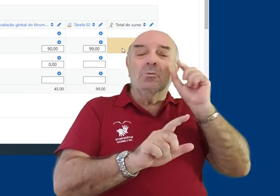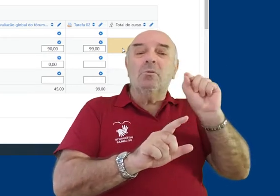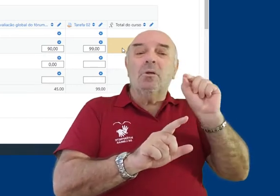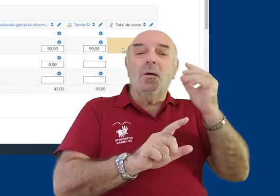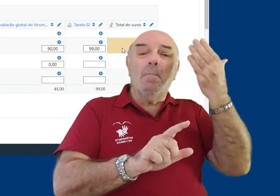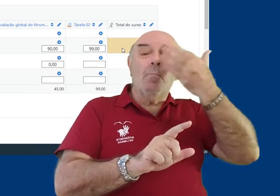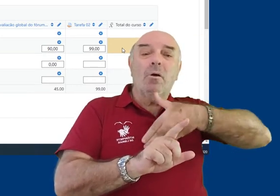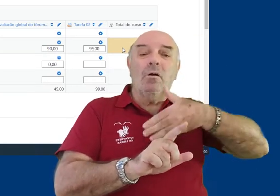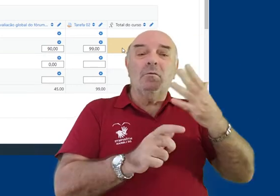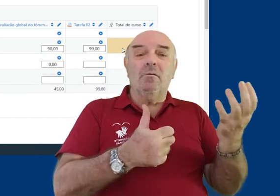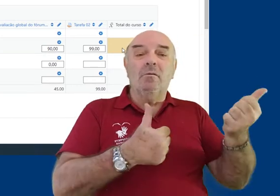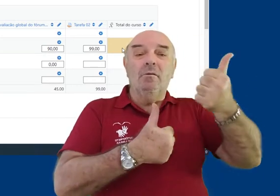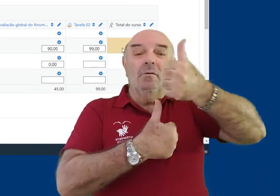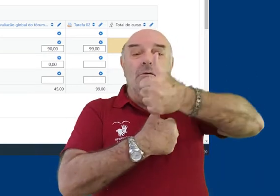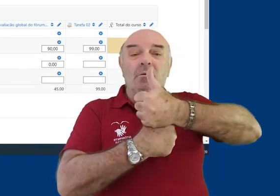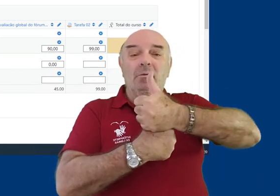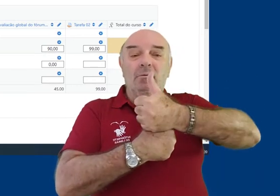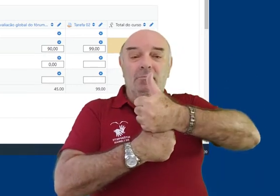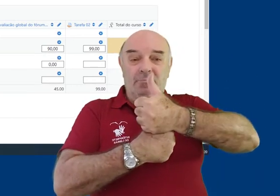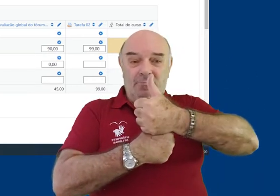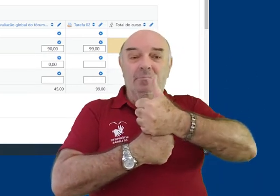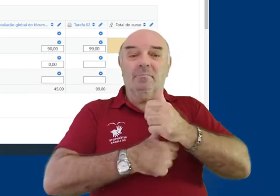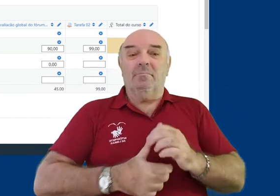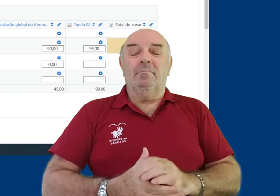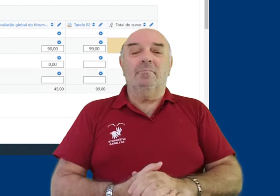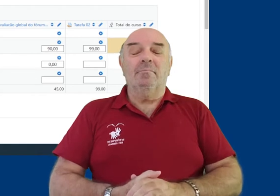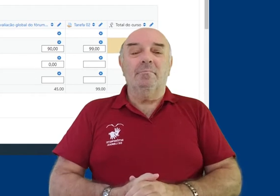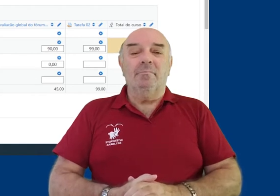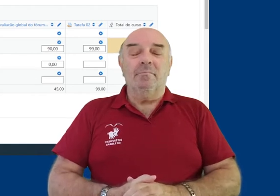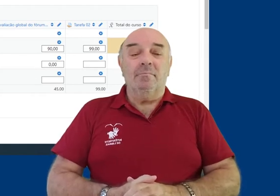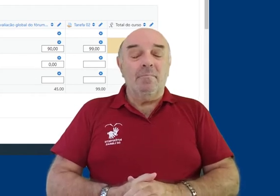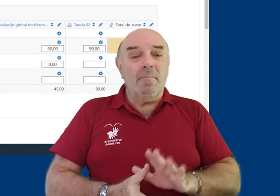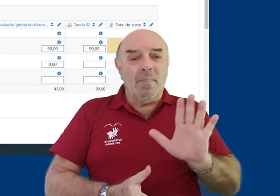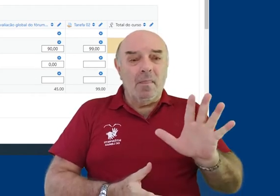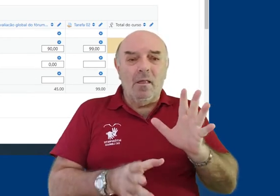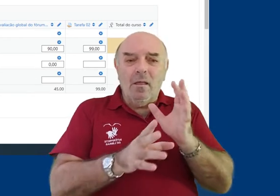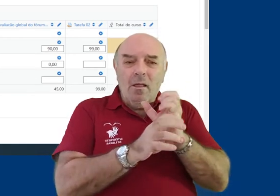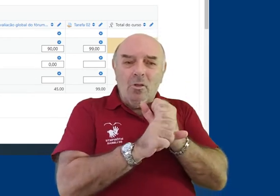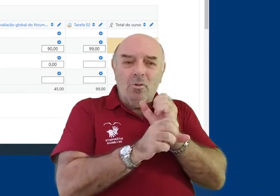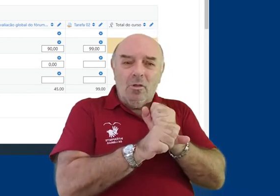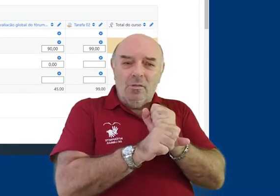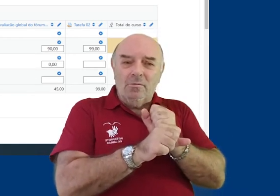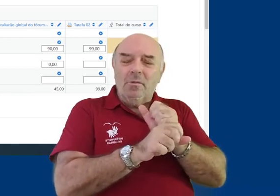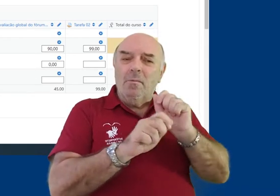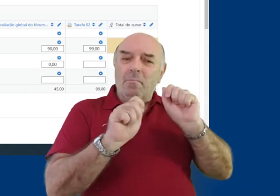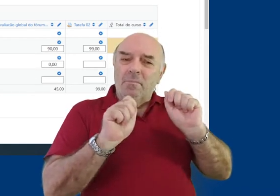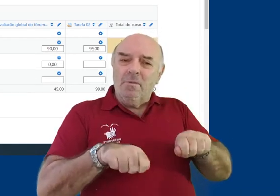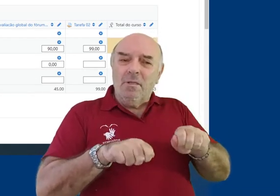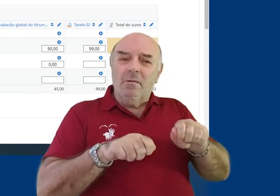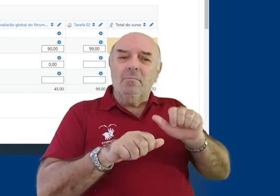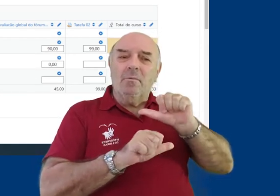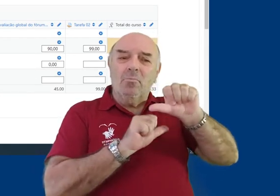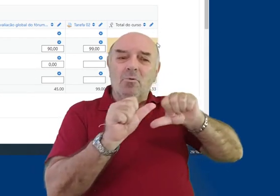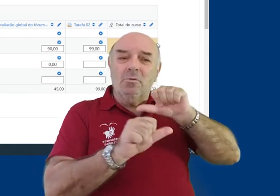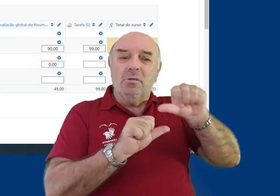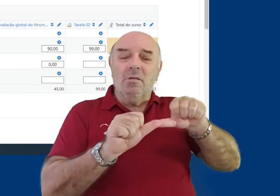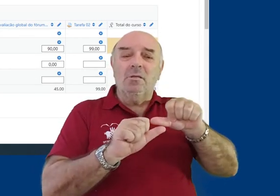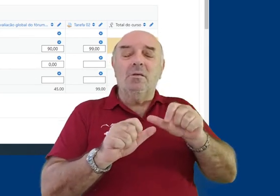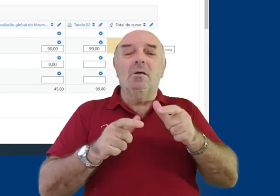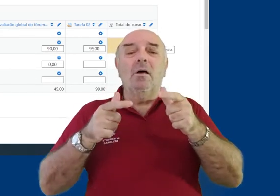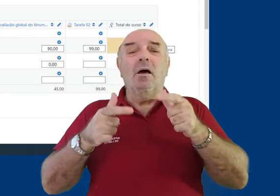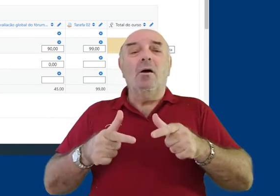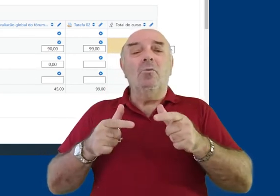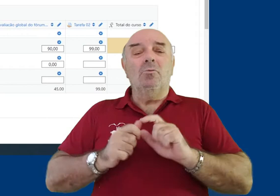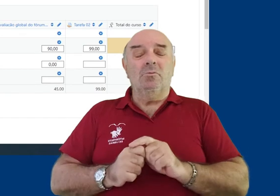mostrando que esta nota agora é uma nota sobreposta. A nota também pode ser alterada na